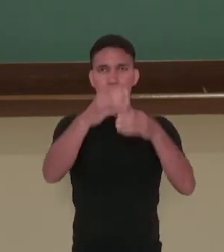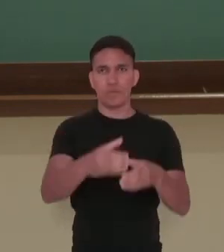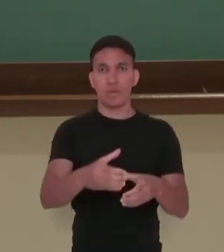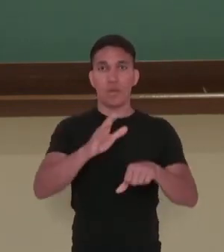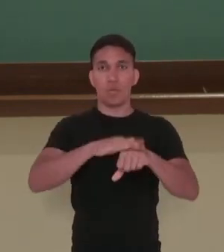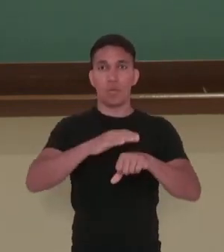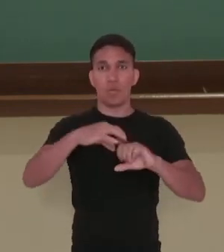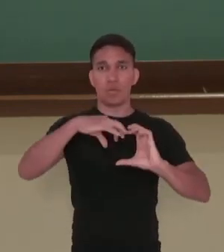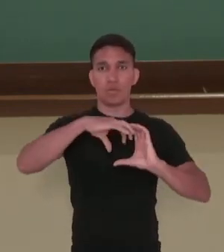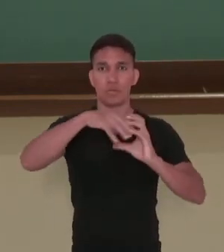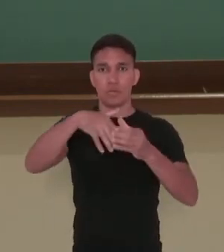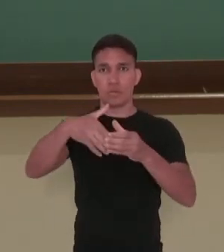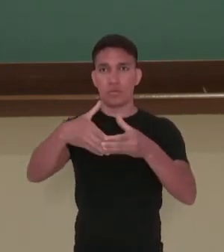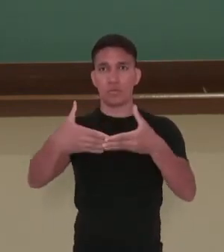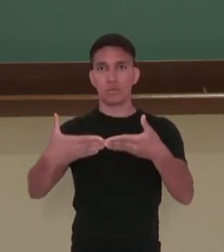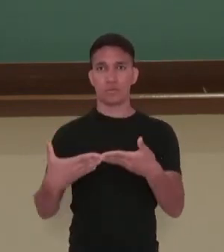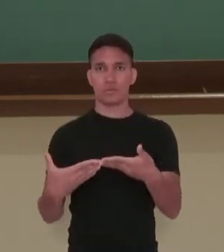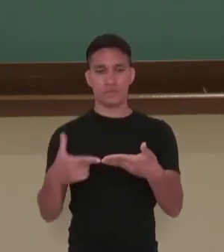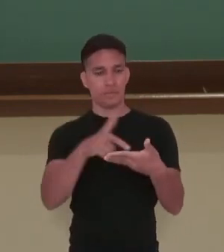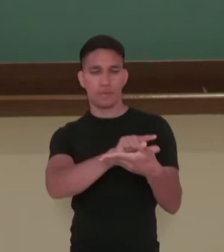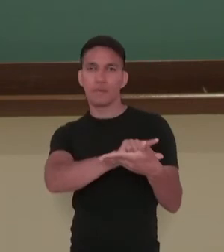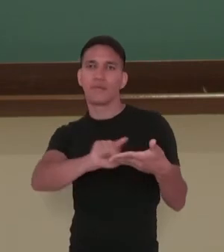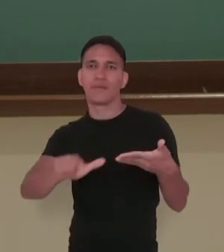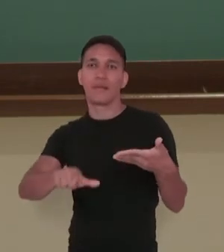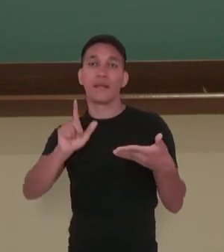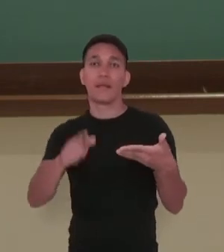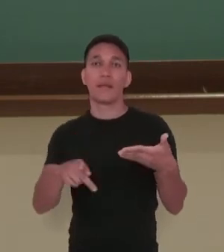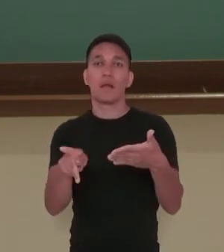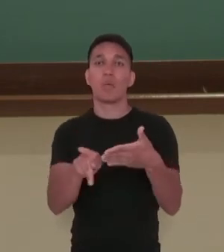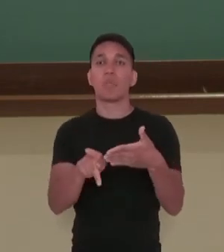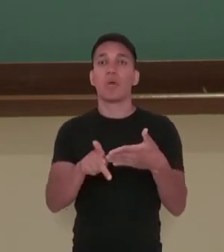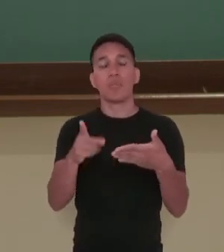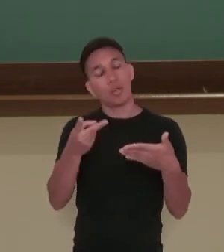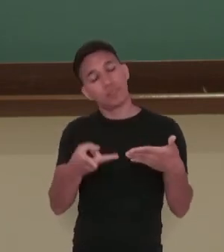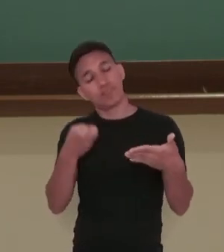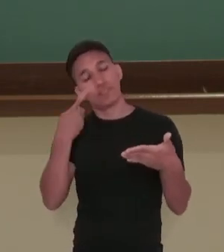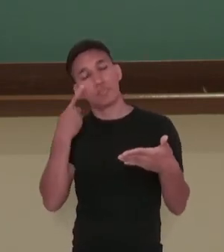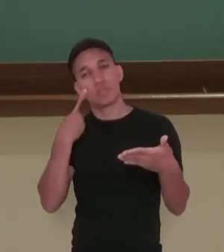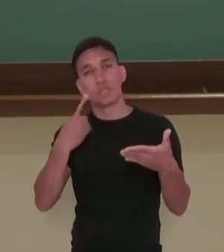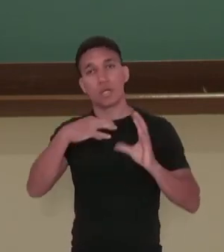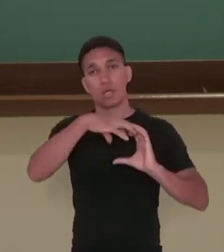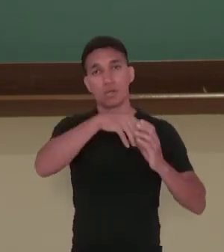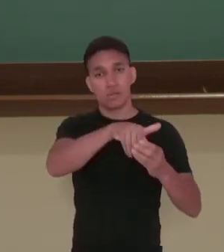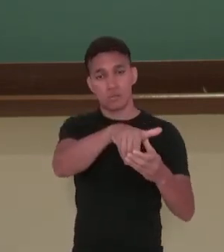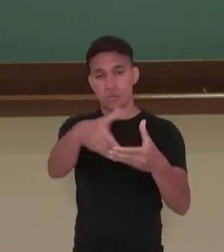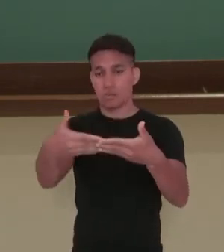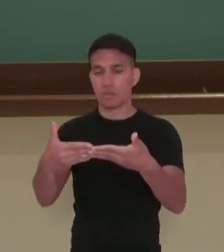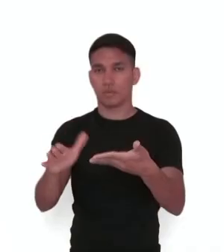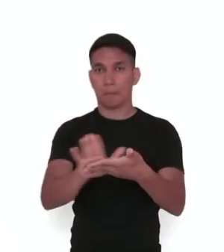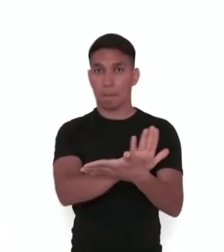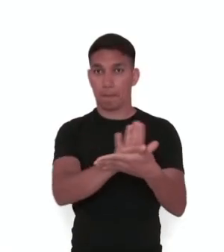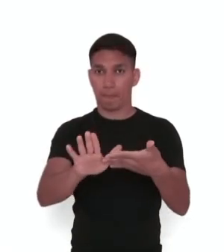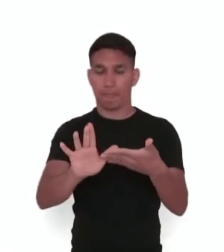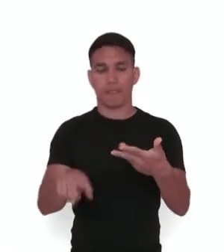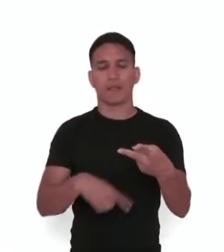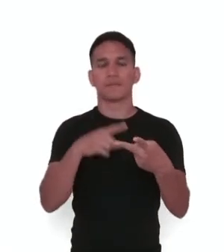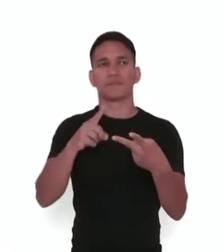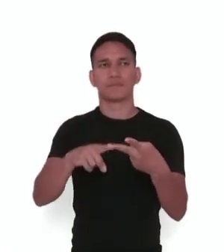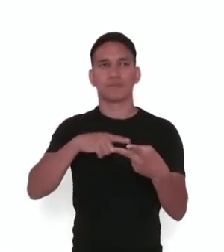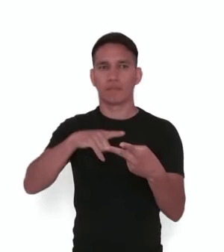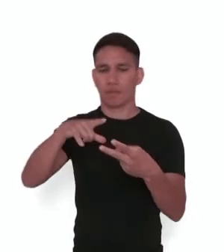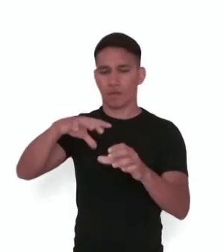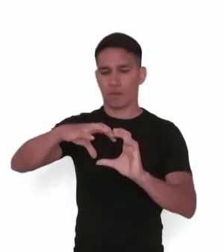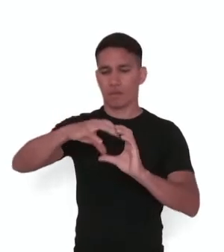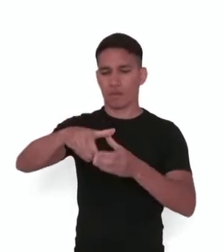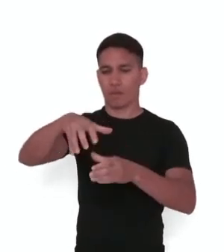abre, né, você tem aí a representação da esfericidade da Terra no plano. Você tem a projeção cônica,